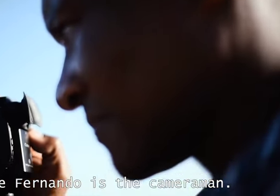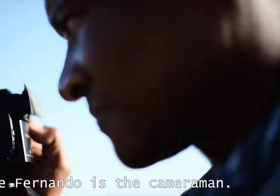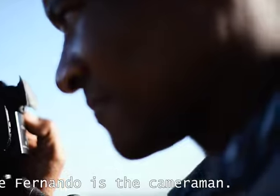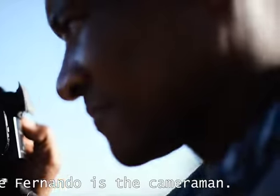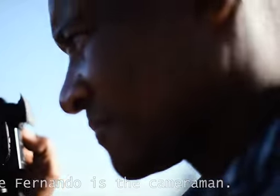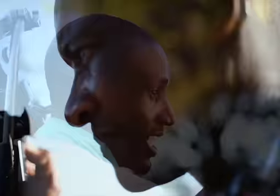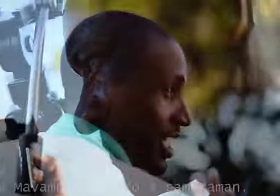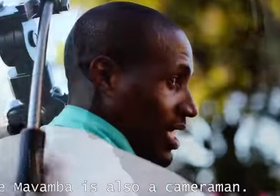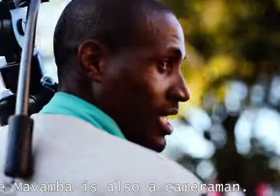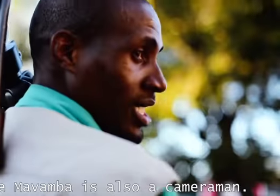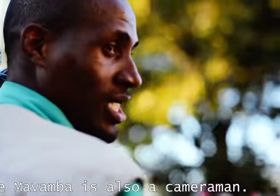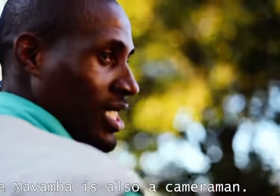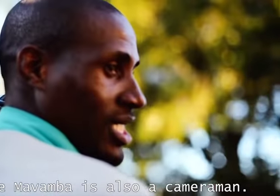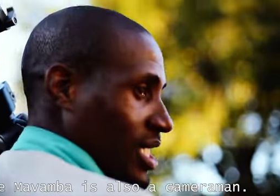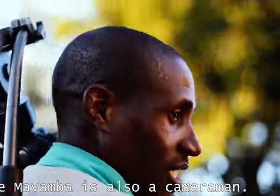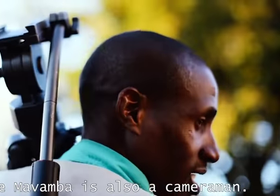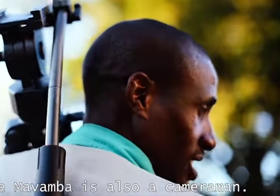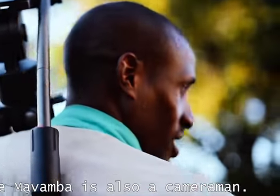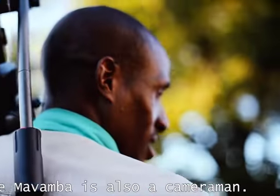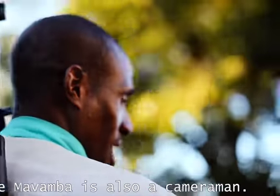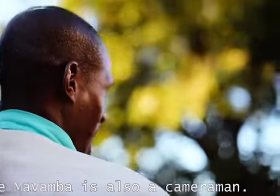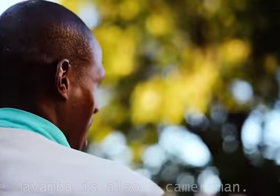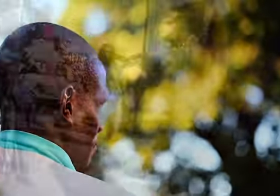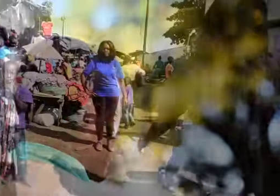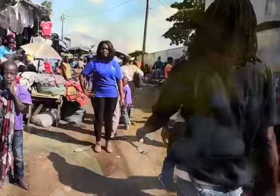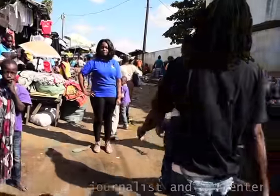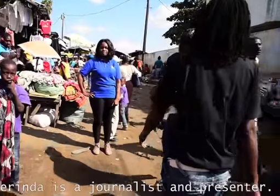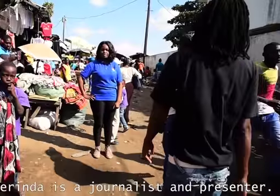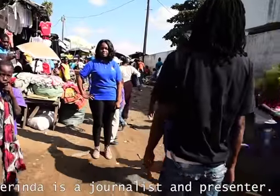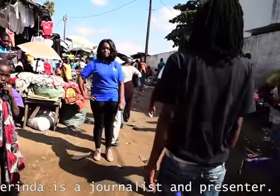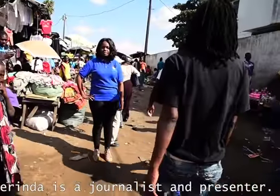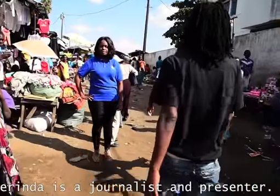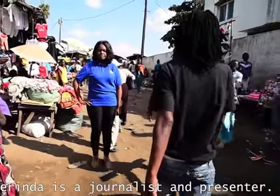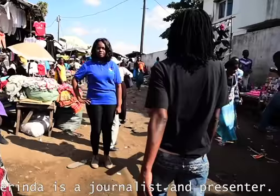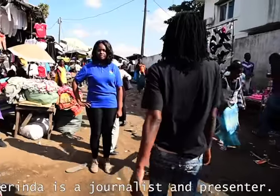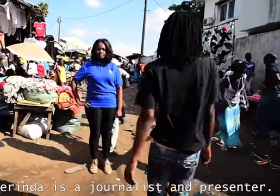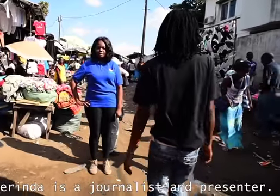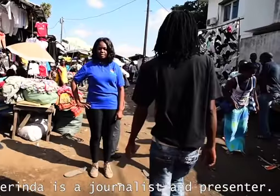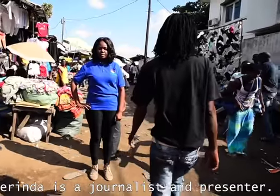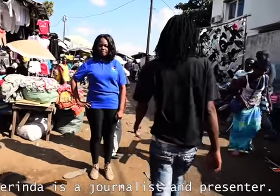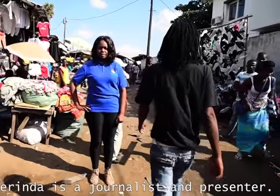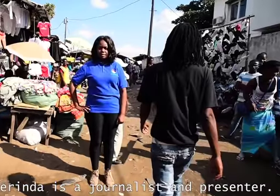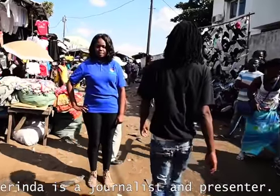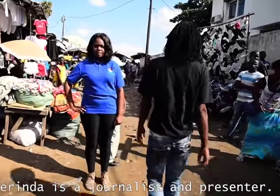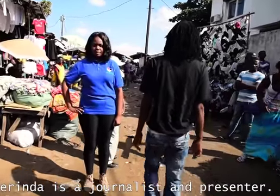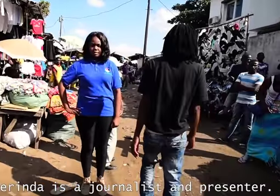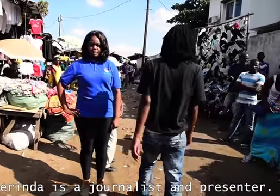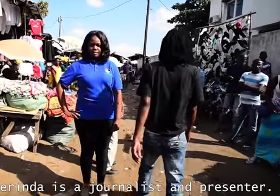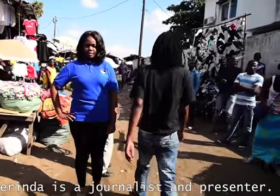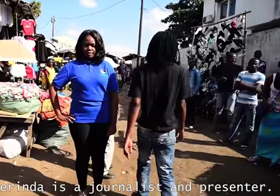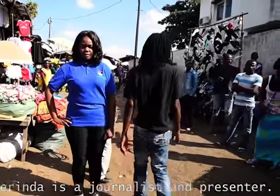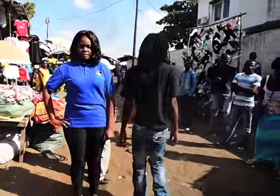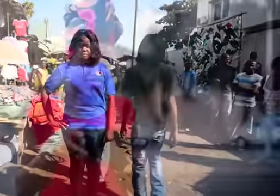cameraman. O Jorge Mavamba também é o cameraman. Carla Xerinda, ela é jornalista e